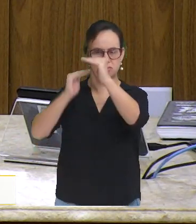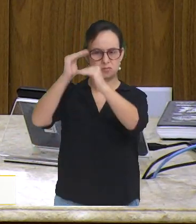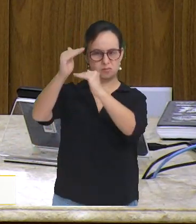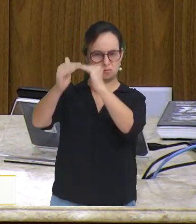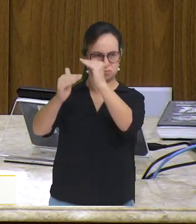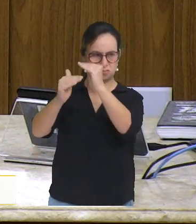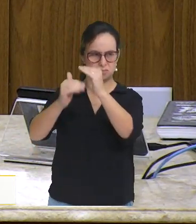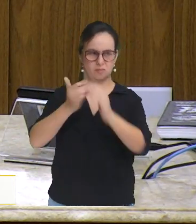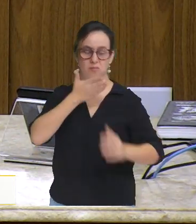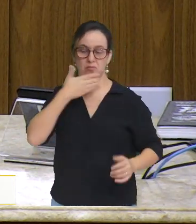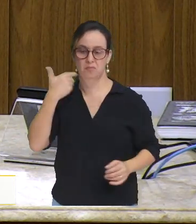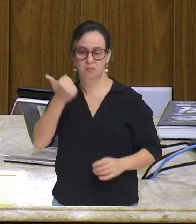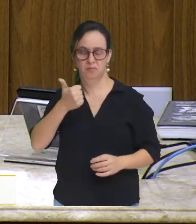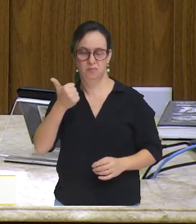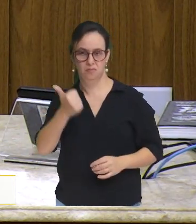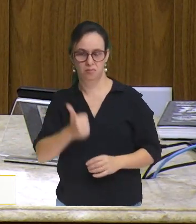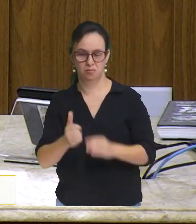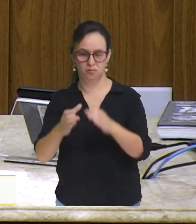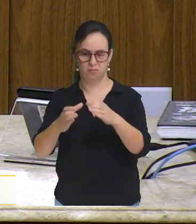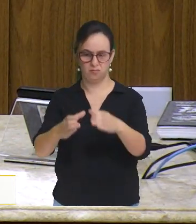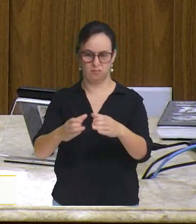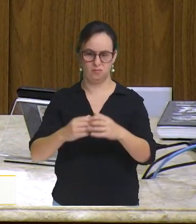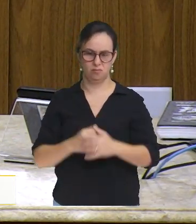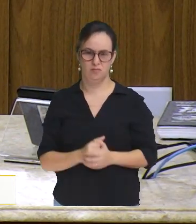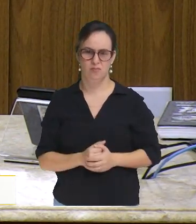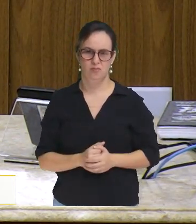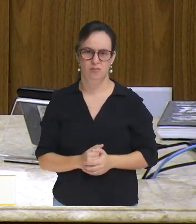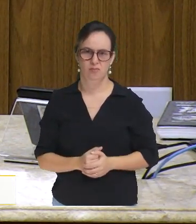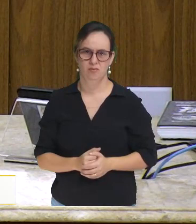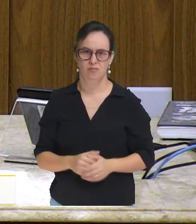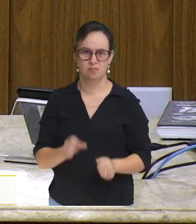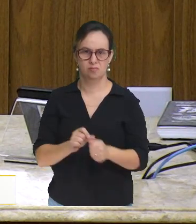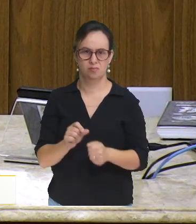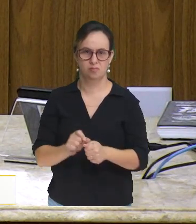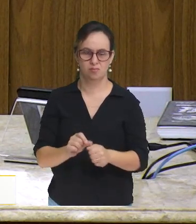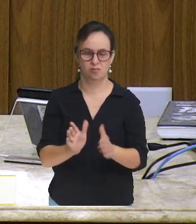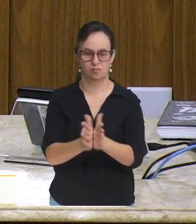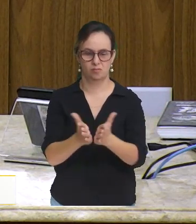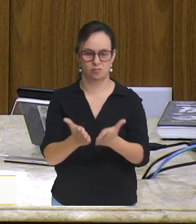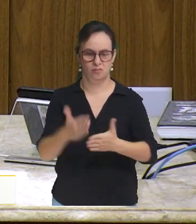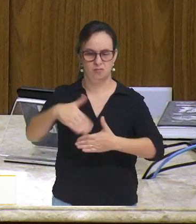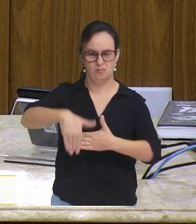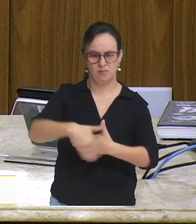de dar vazão logística aos empresários que estarão ali alocados,